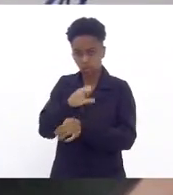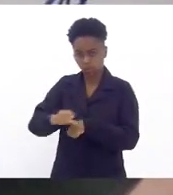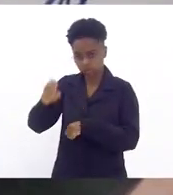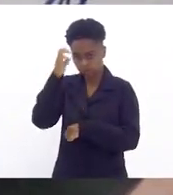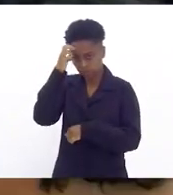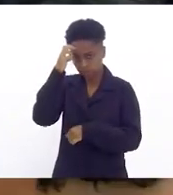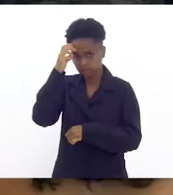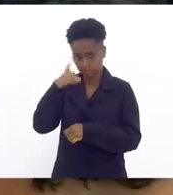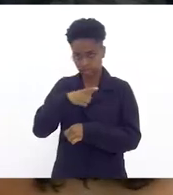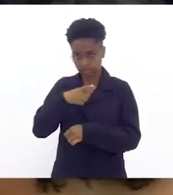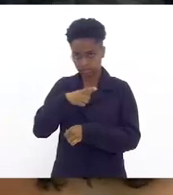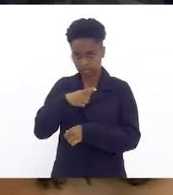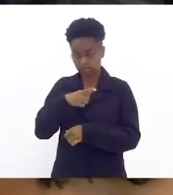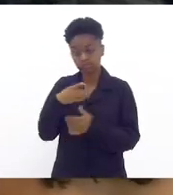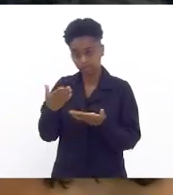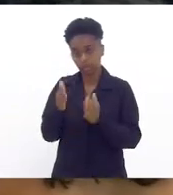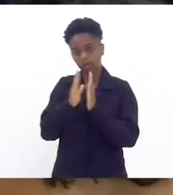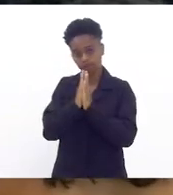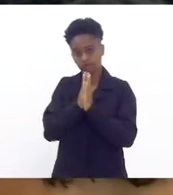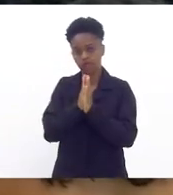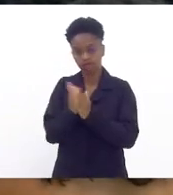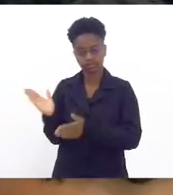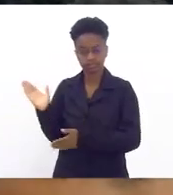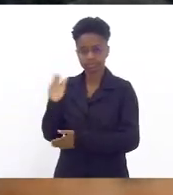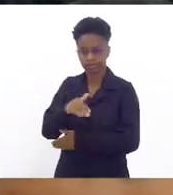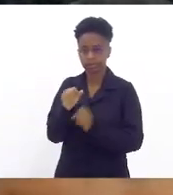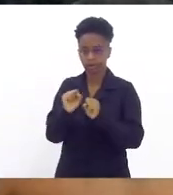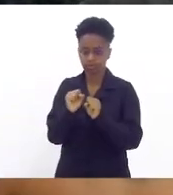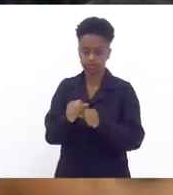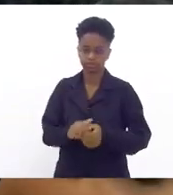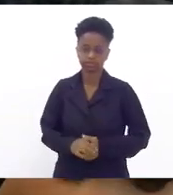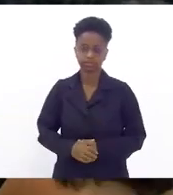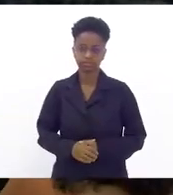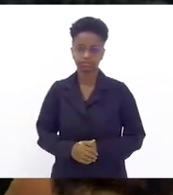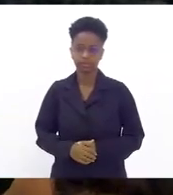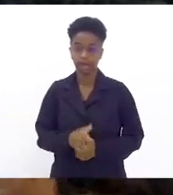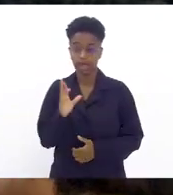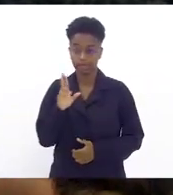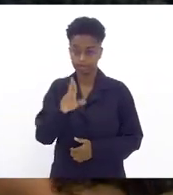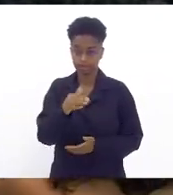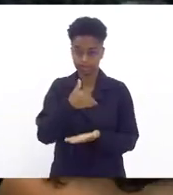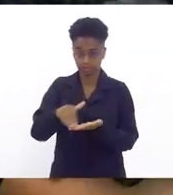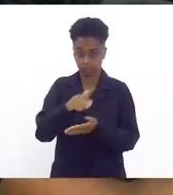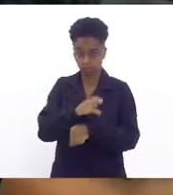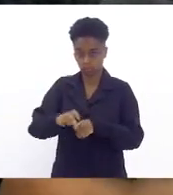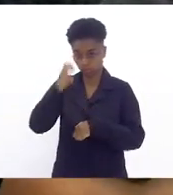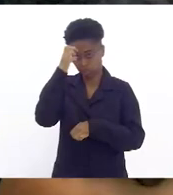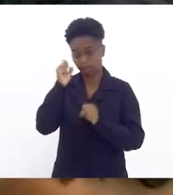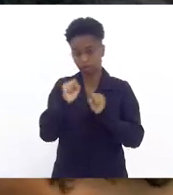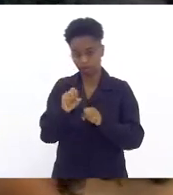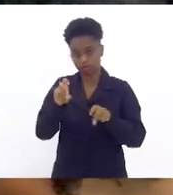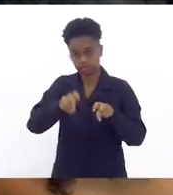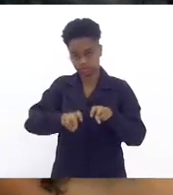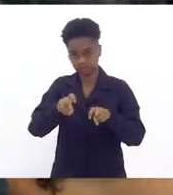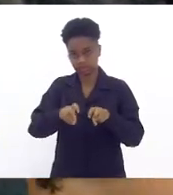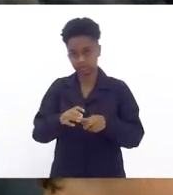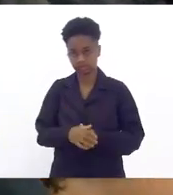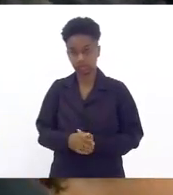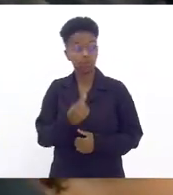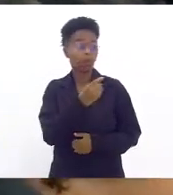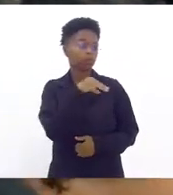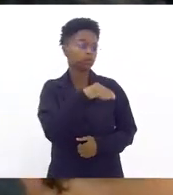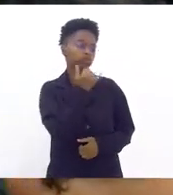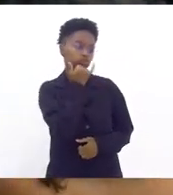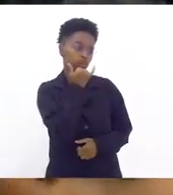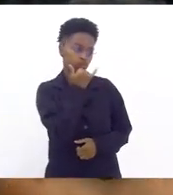então por favor representação da Secretaria de Cultura tomar acento só um instante Deputado